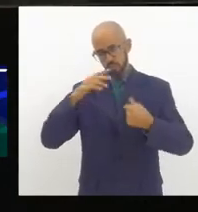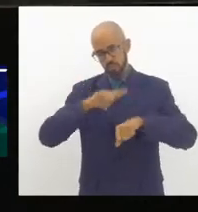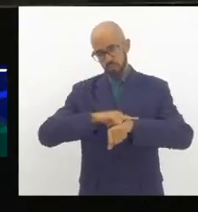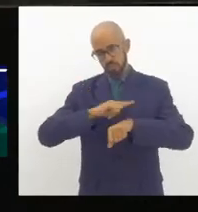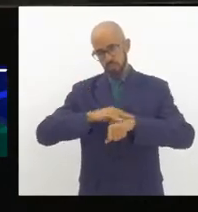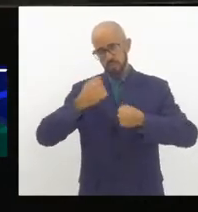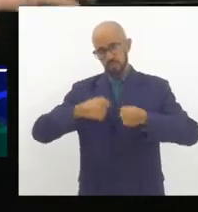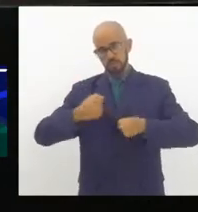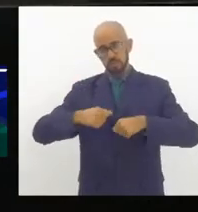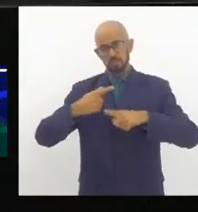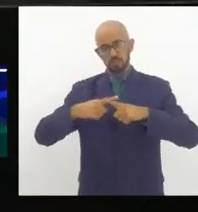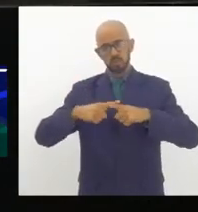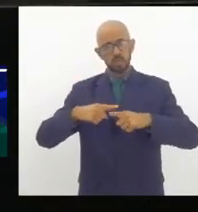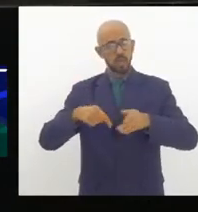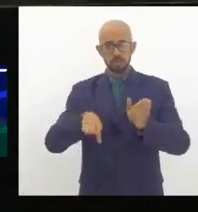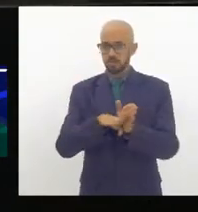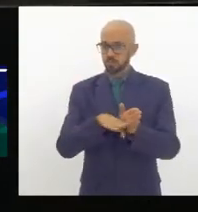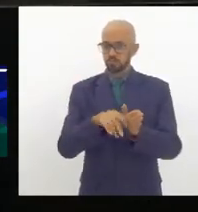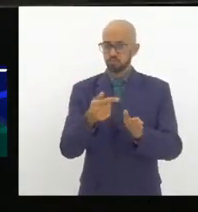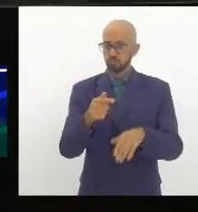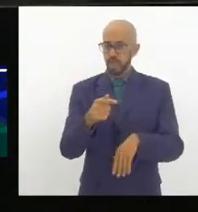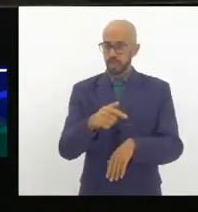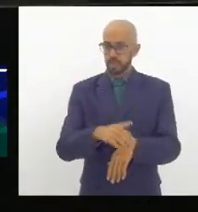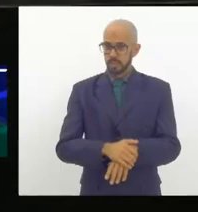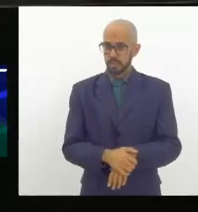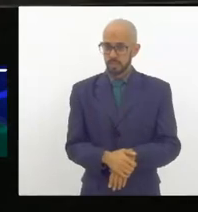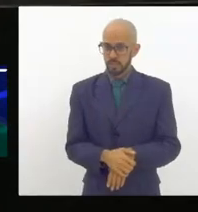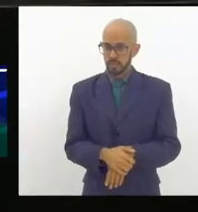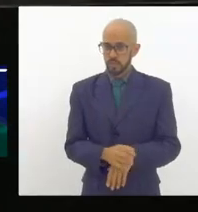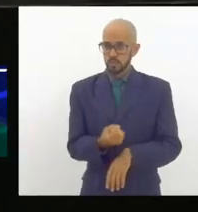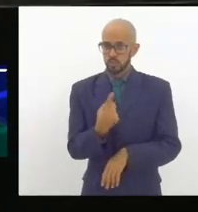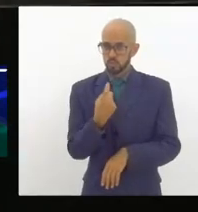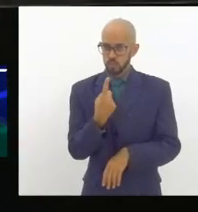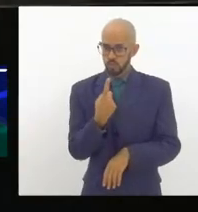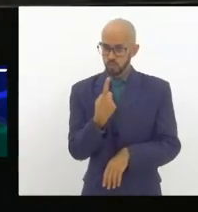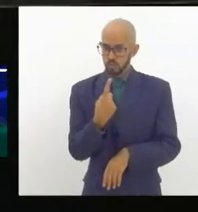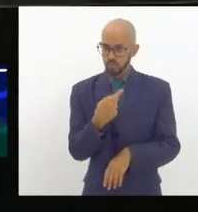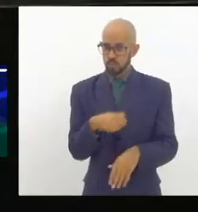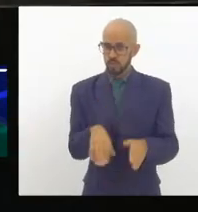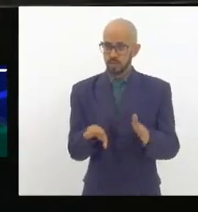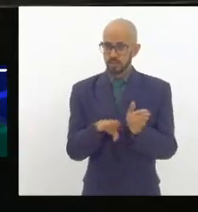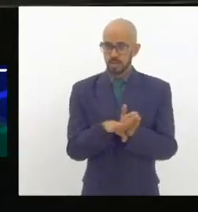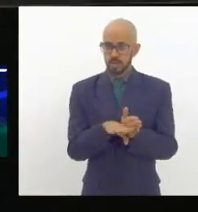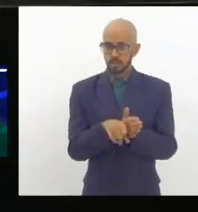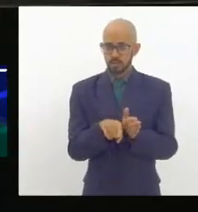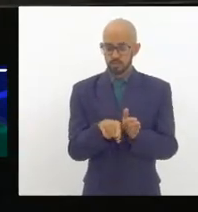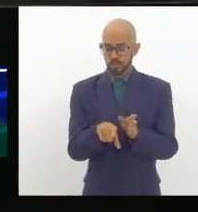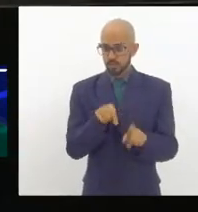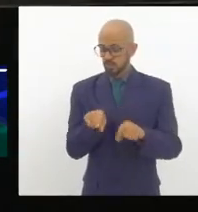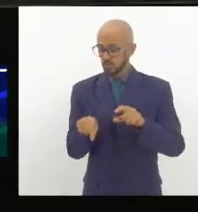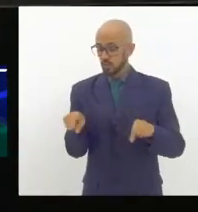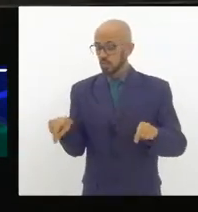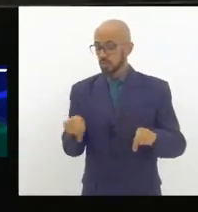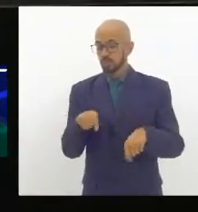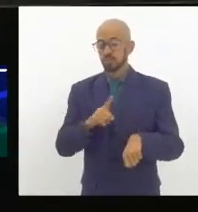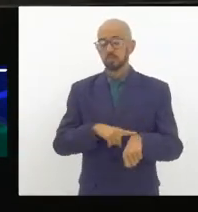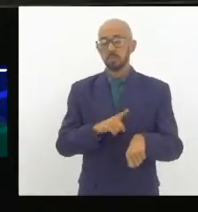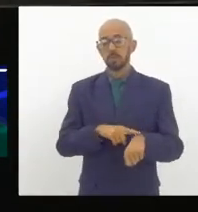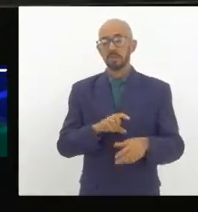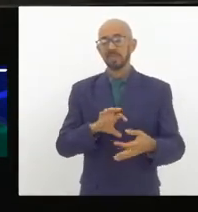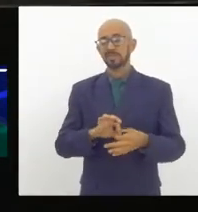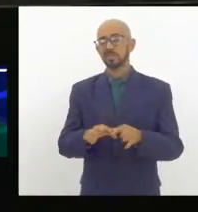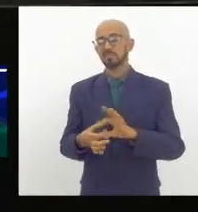Estações não tem banheiro o gente comenta que existem foram nas estações que foram escolhidas a dedo na época da